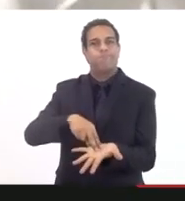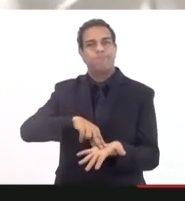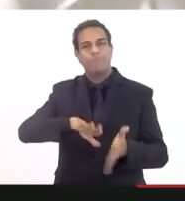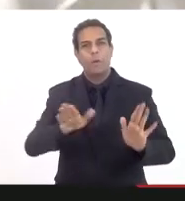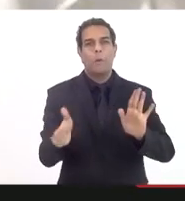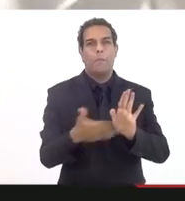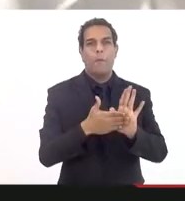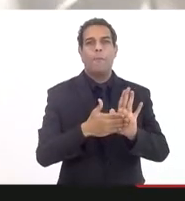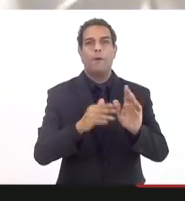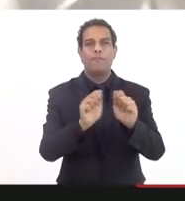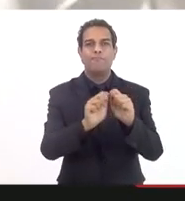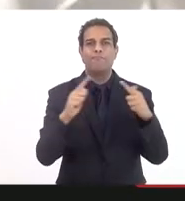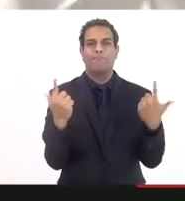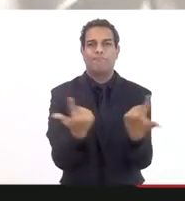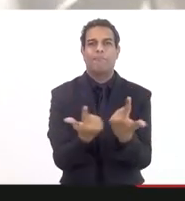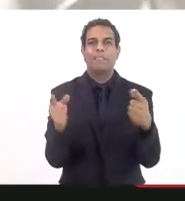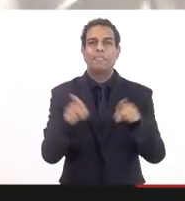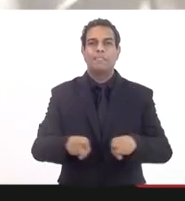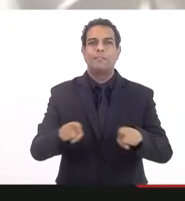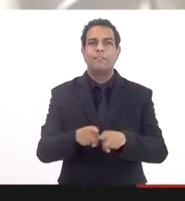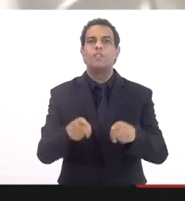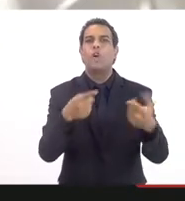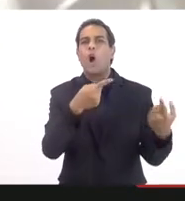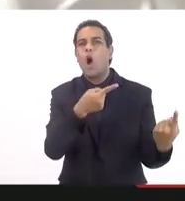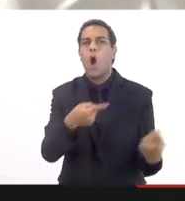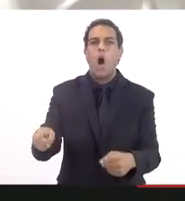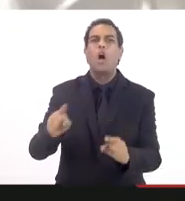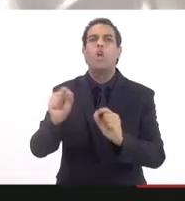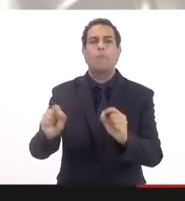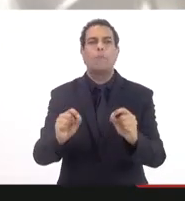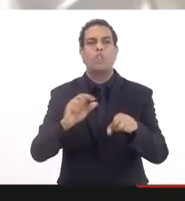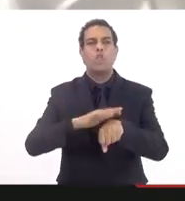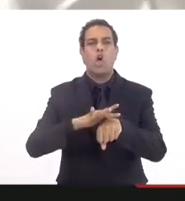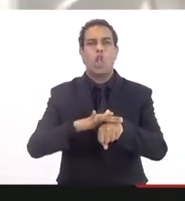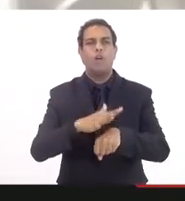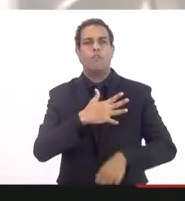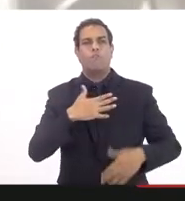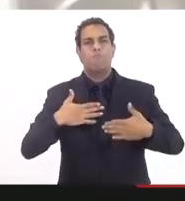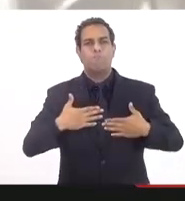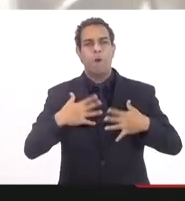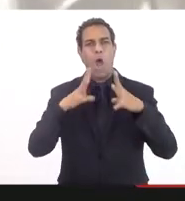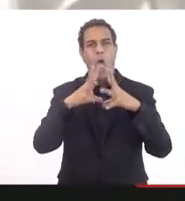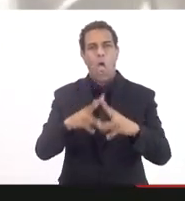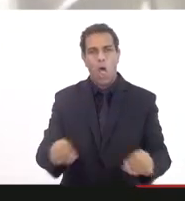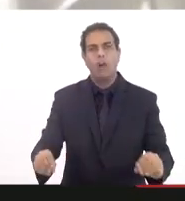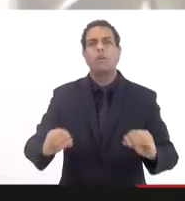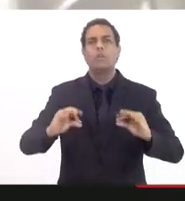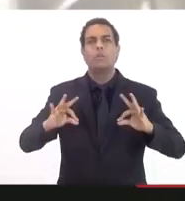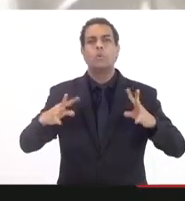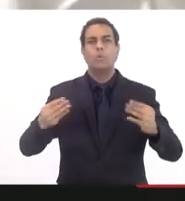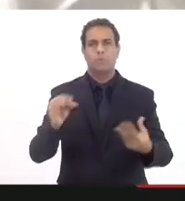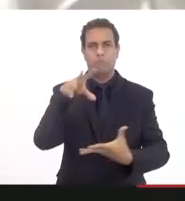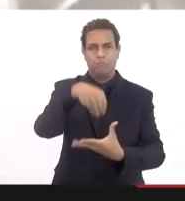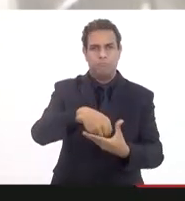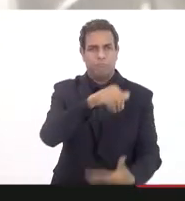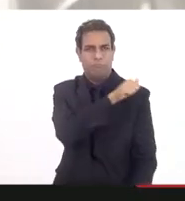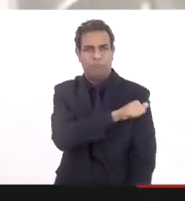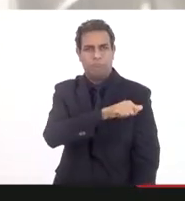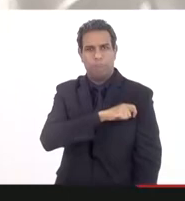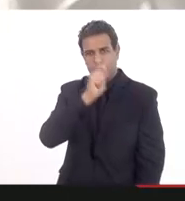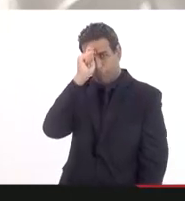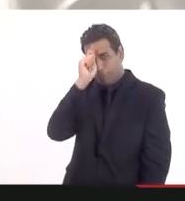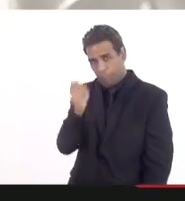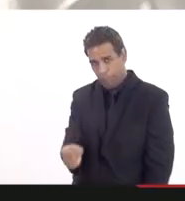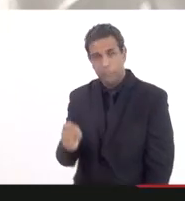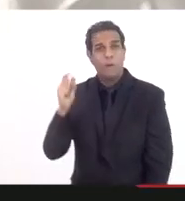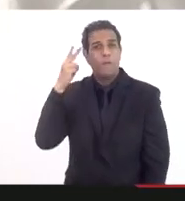dessa casa legislativa com o enfrentamento e a eliminação da tuberculose. Quero saudar mais uma vez o vereador Paulo